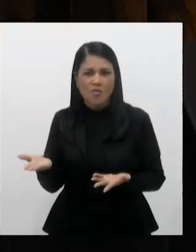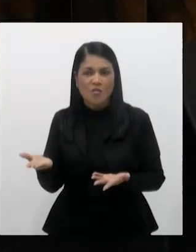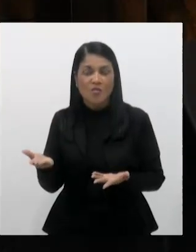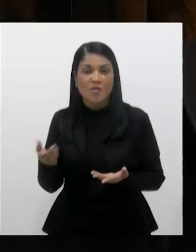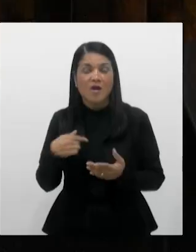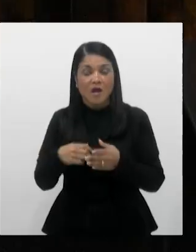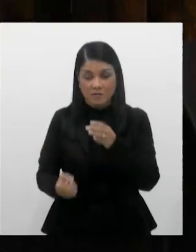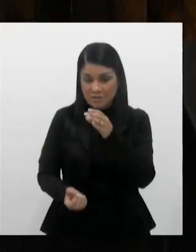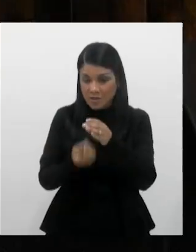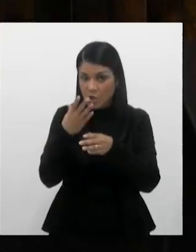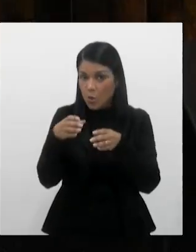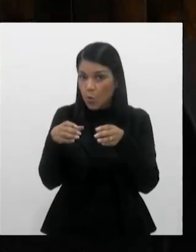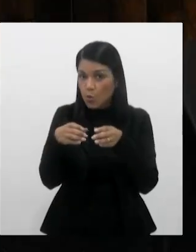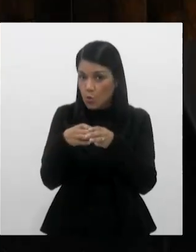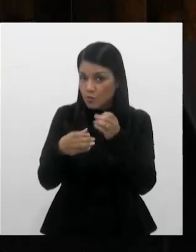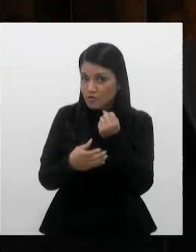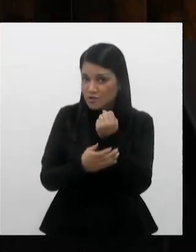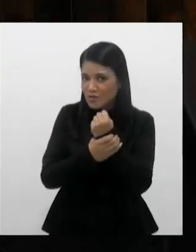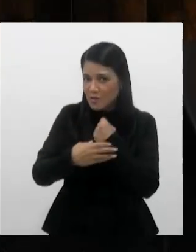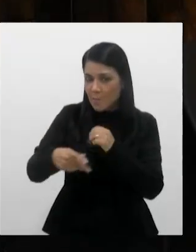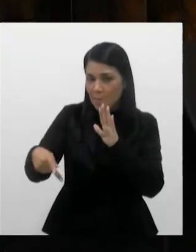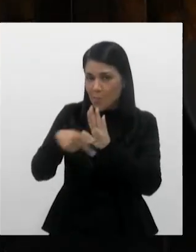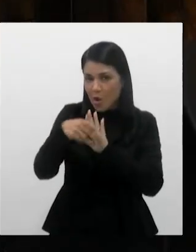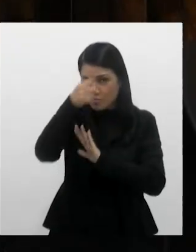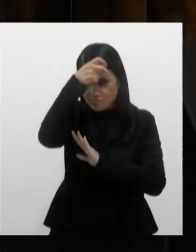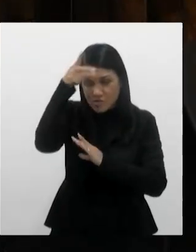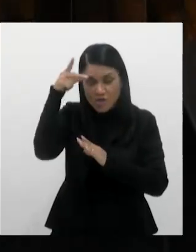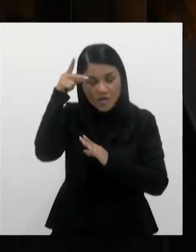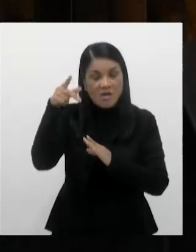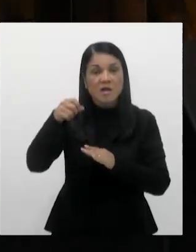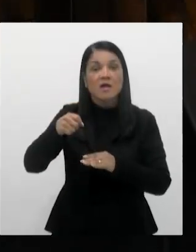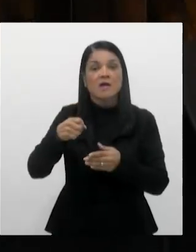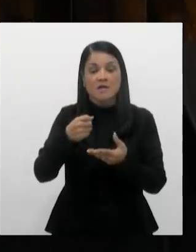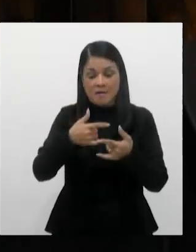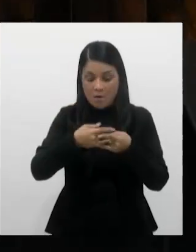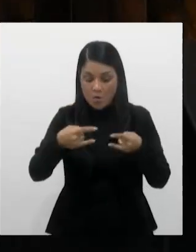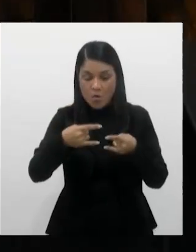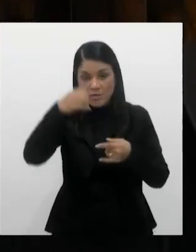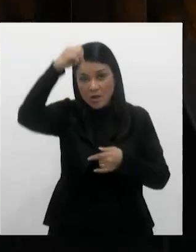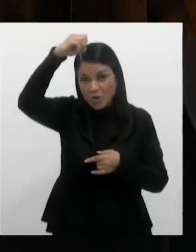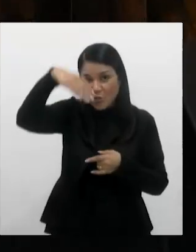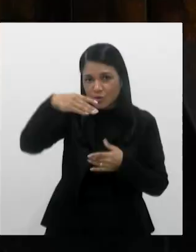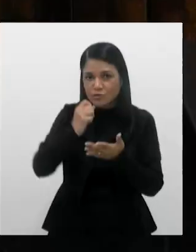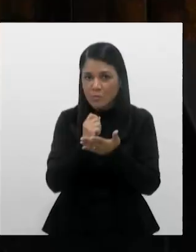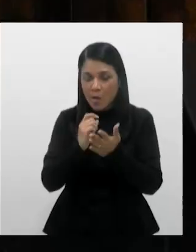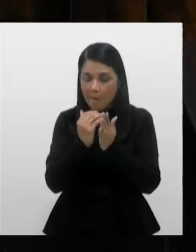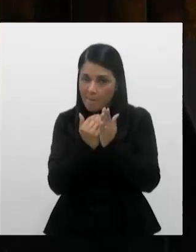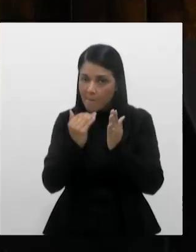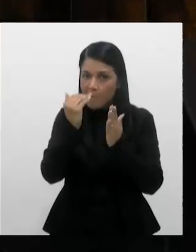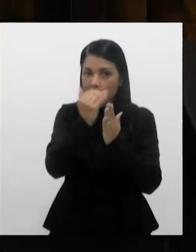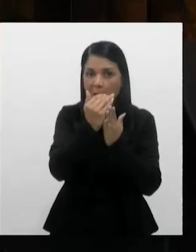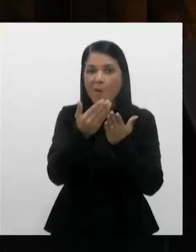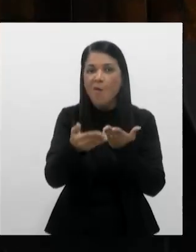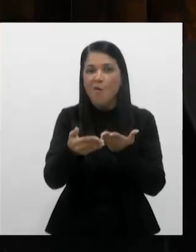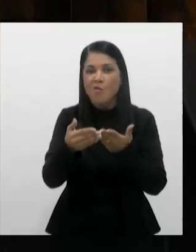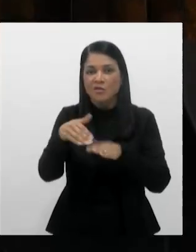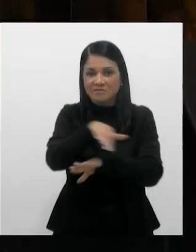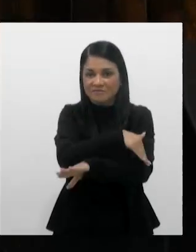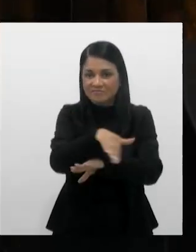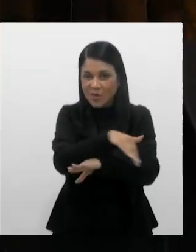Municipal de Segurança, aumenta a taxa de iluminação através da COSIP, que vai vir na sua conta a partir do mês que vem, para